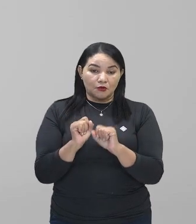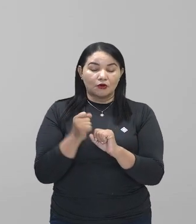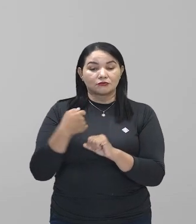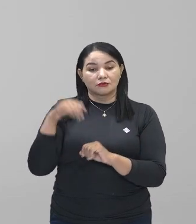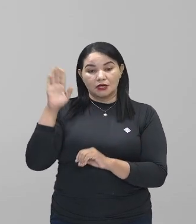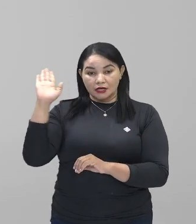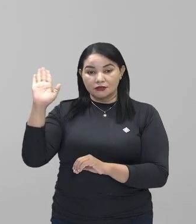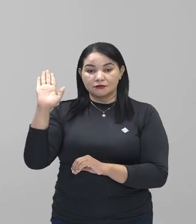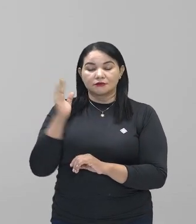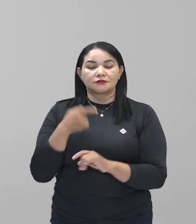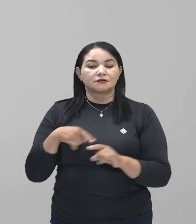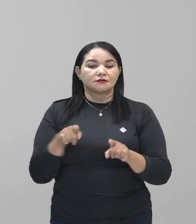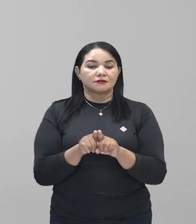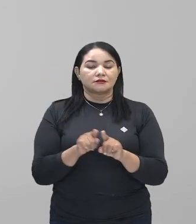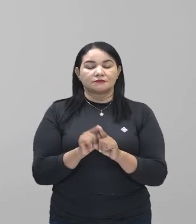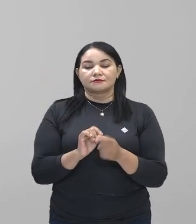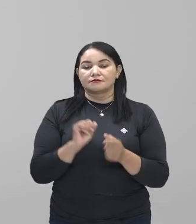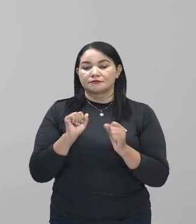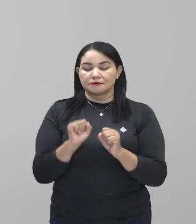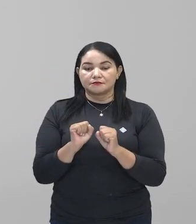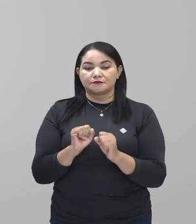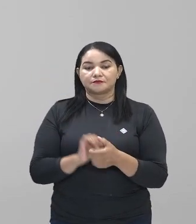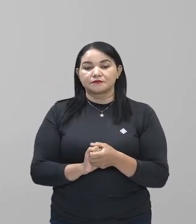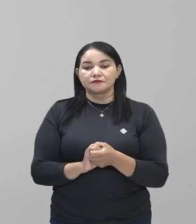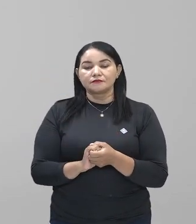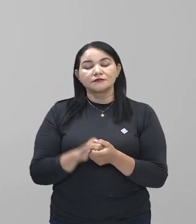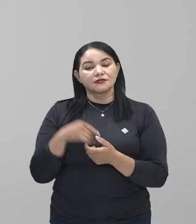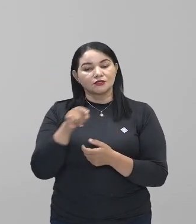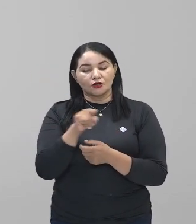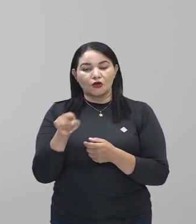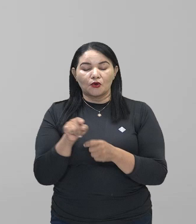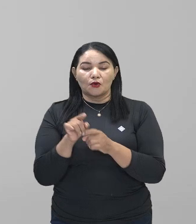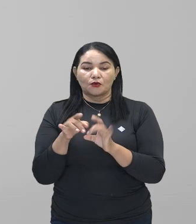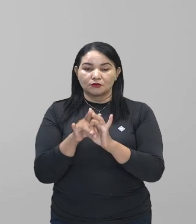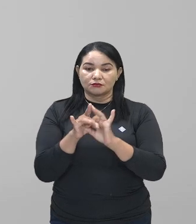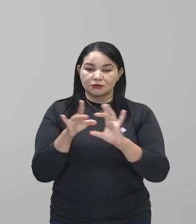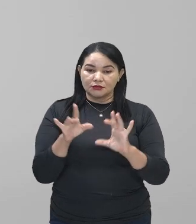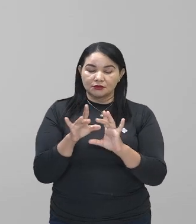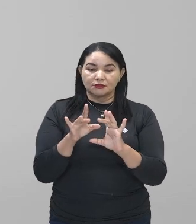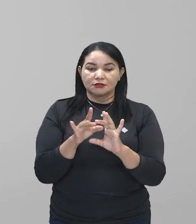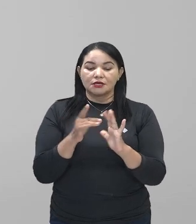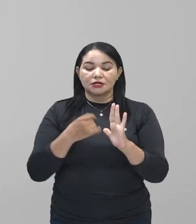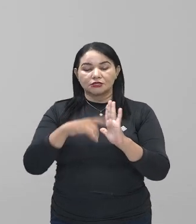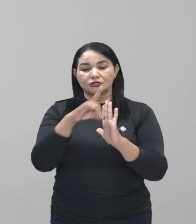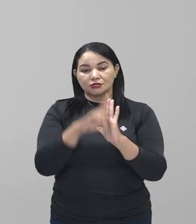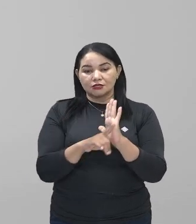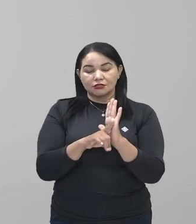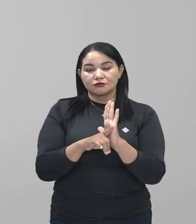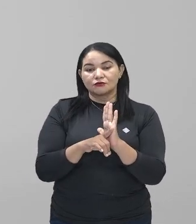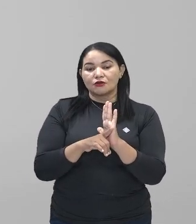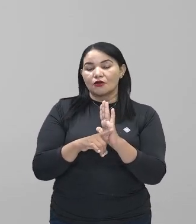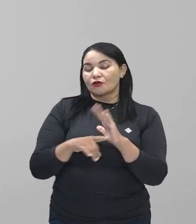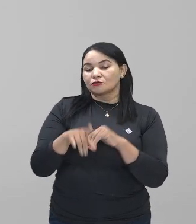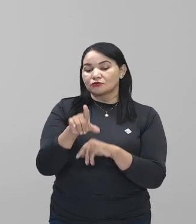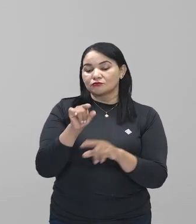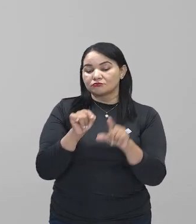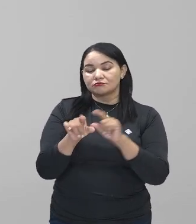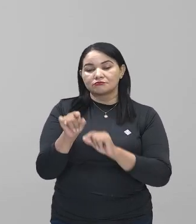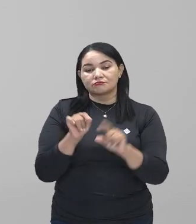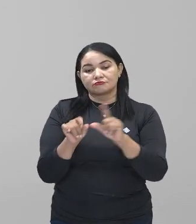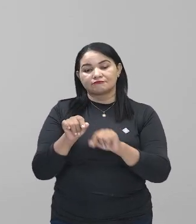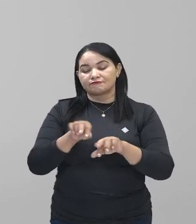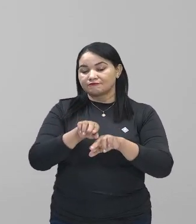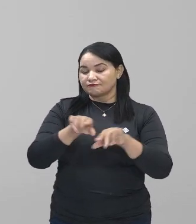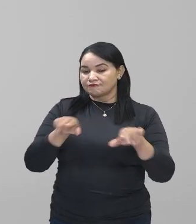candidato. Você tem direitos políticos de escolher certas questões, né?